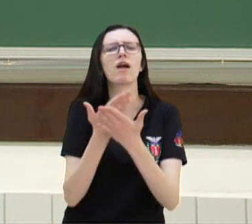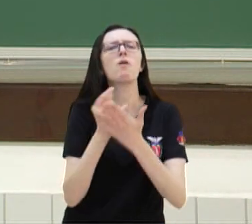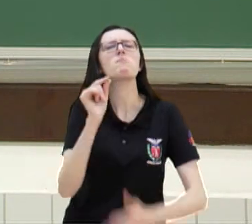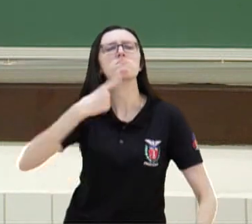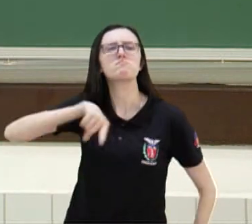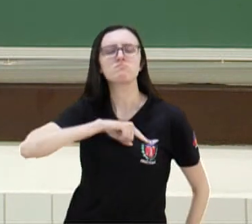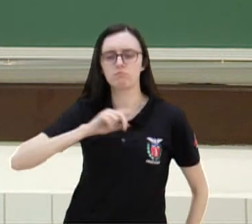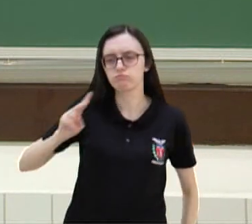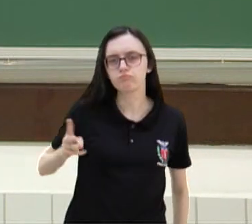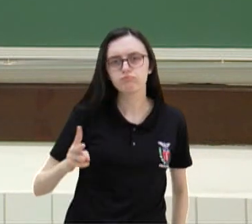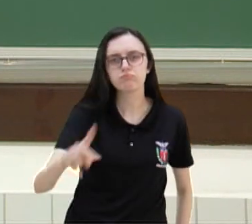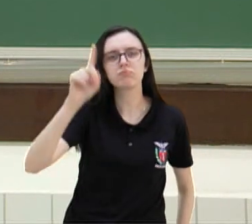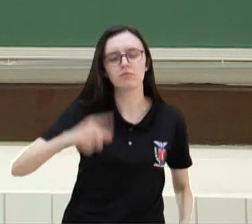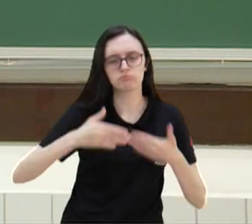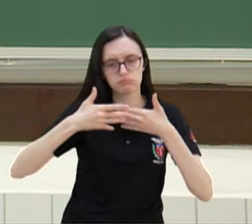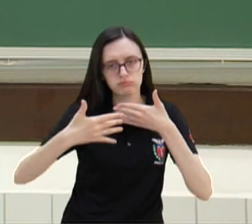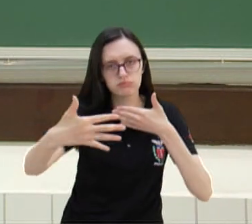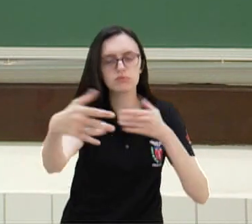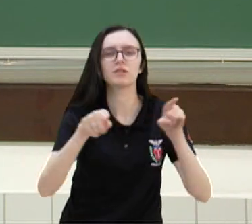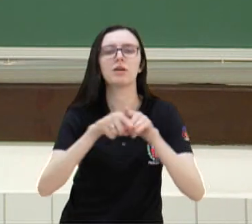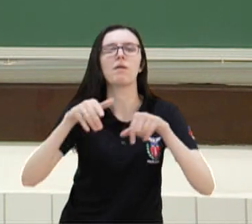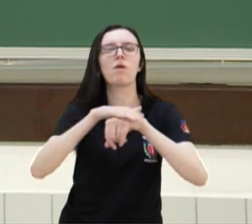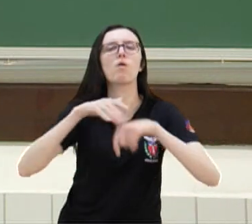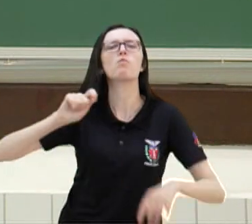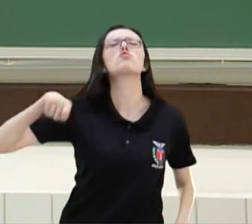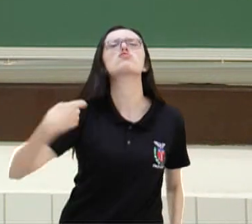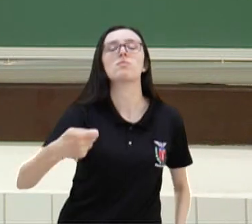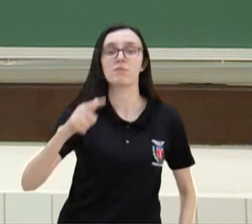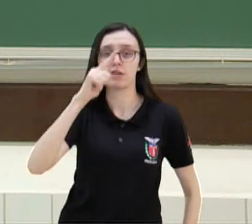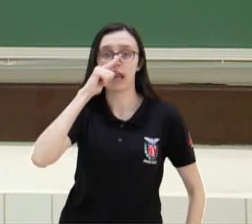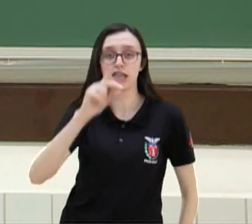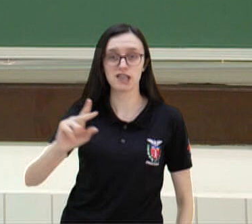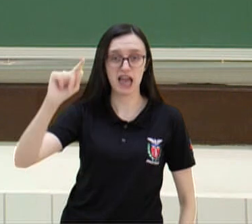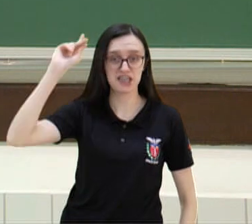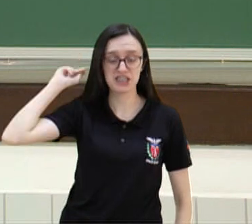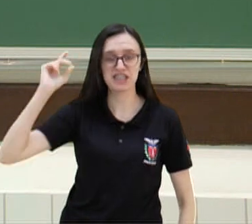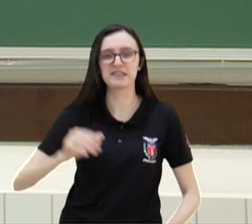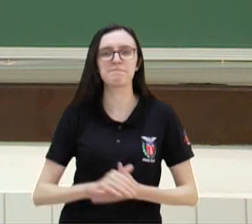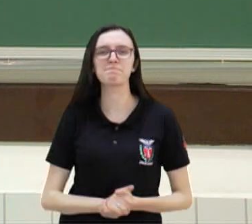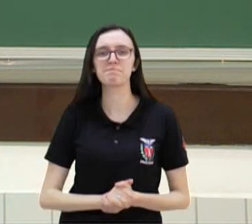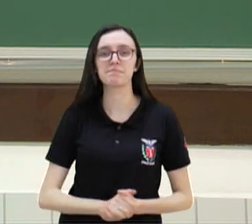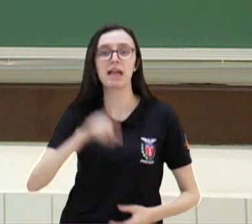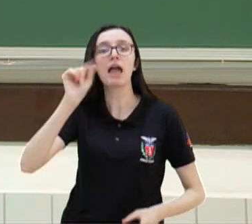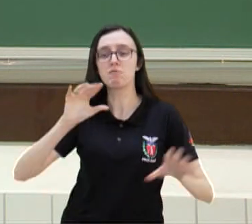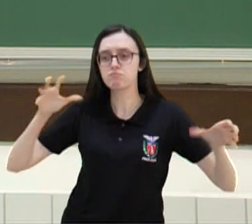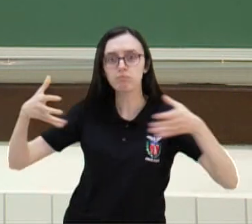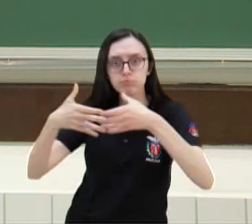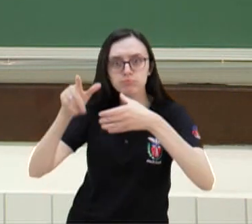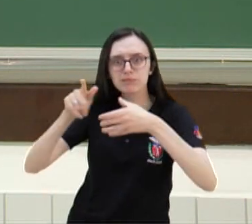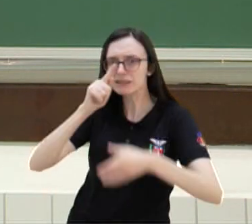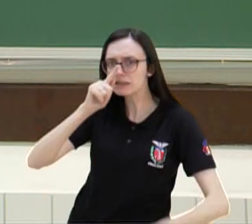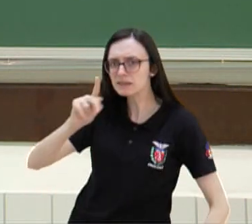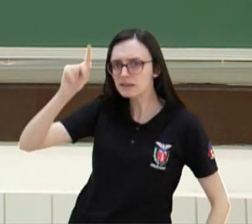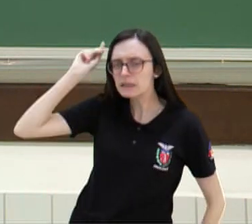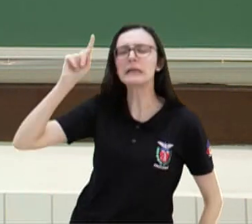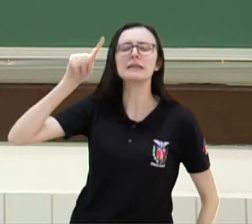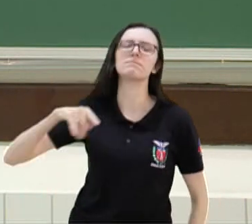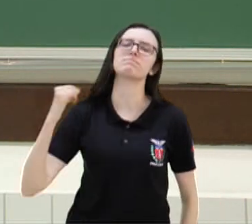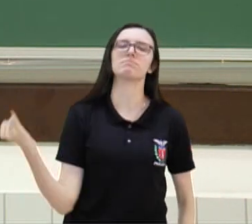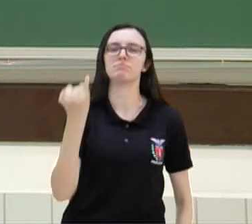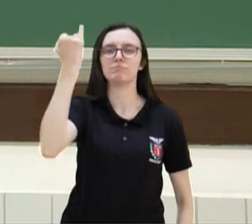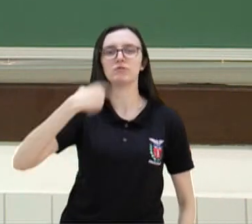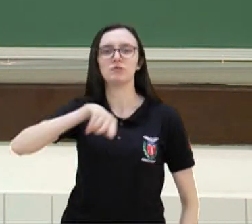vamos avançar um pouquinho no tempo e conversar sobre a Grécia Antiga. Essa civilização foi muito importante para o